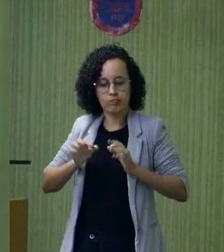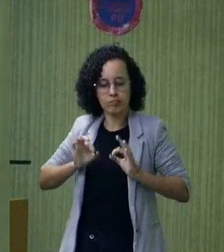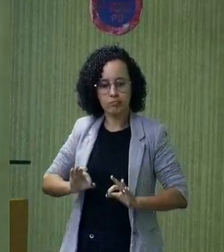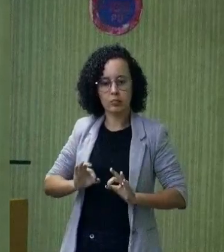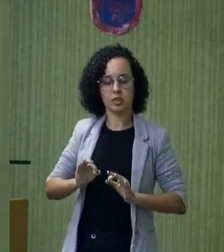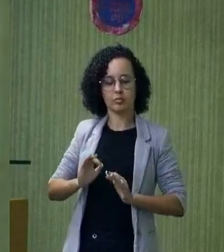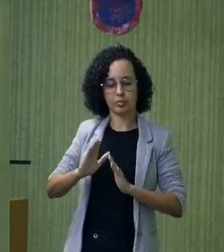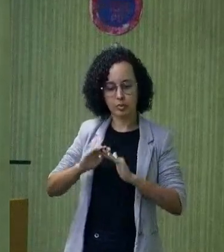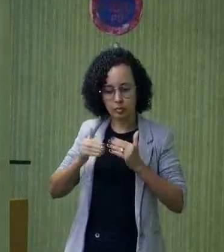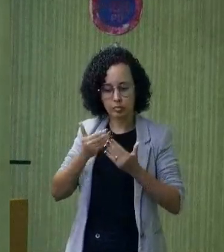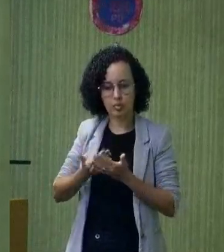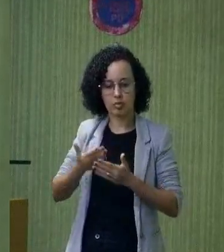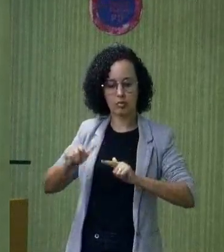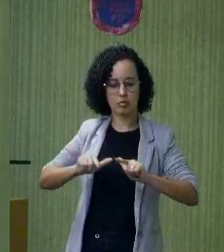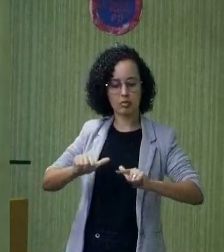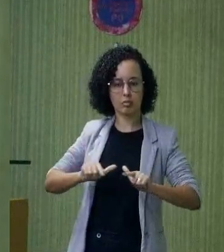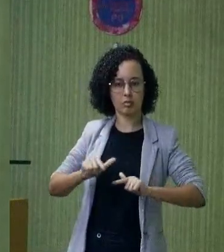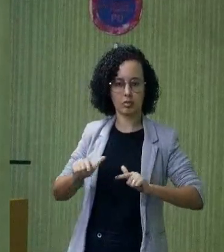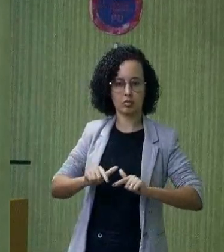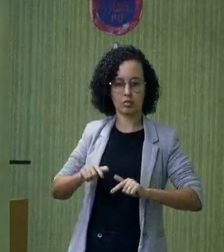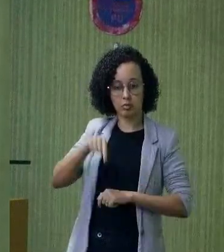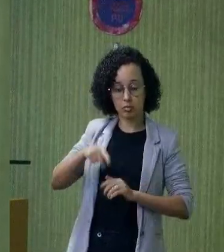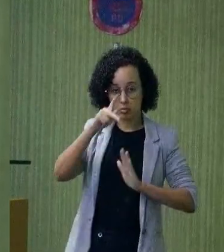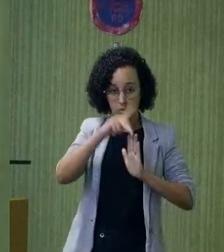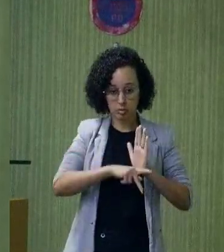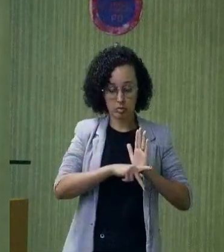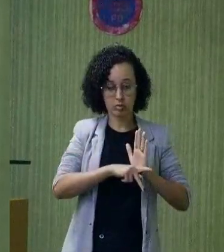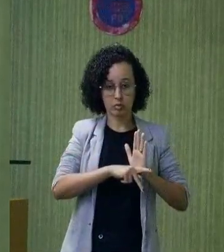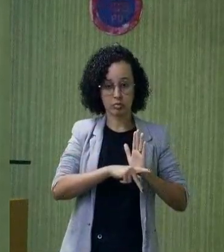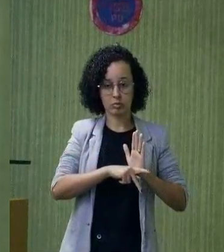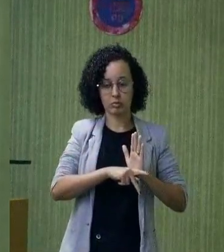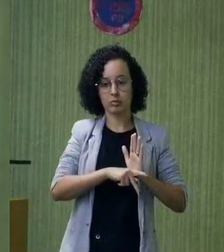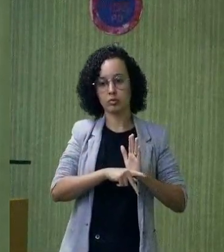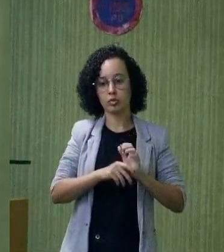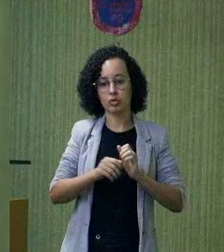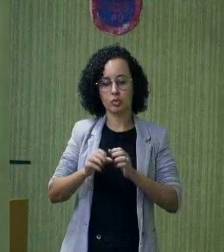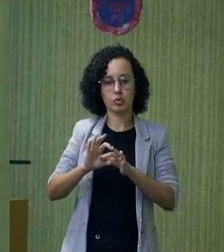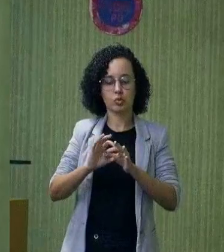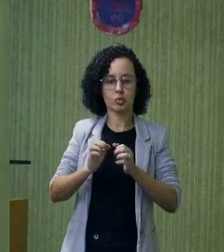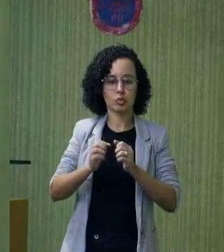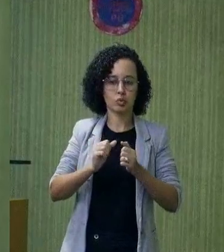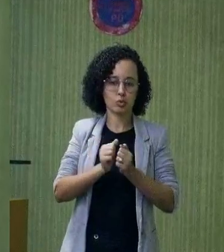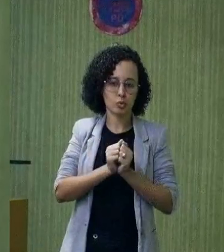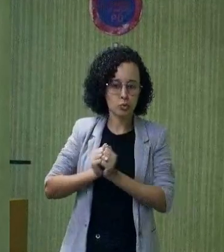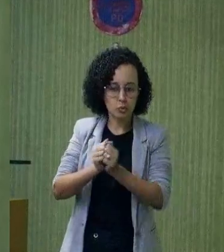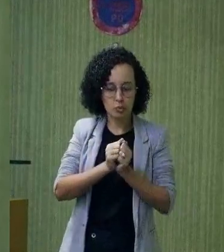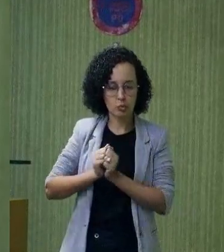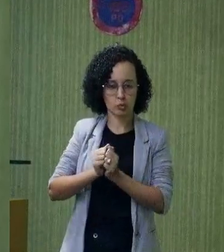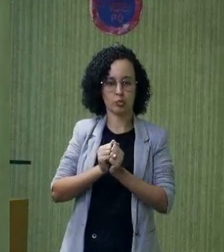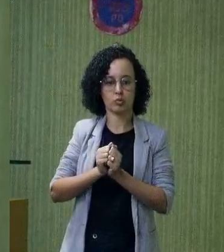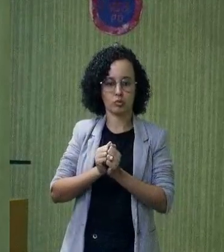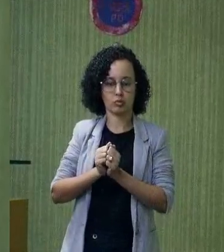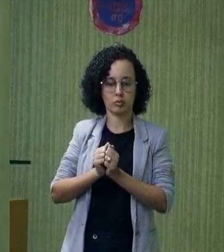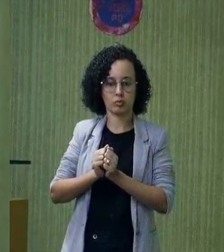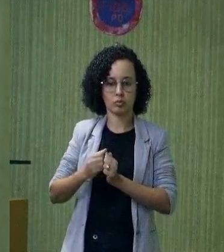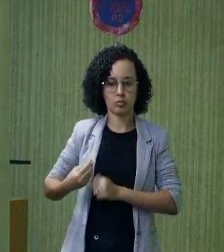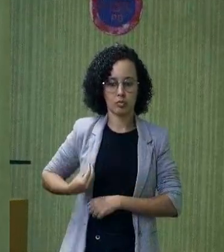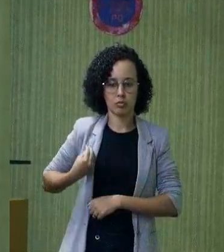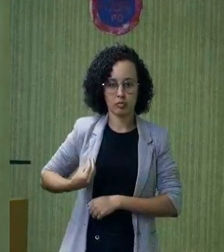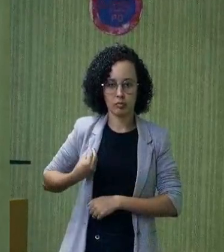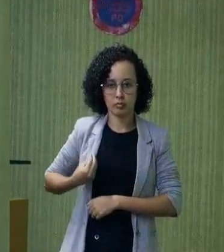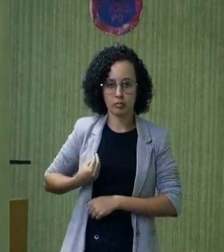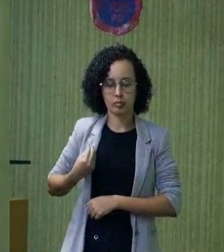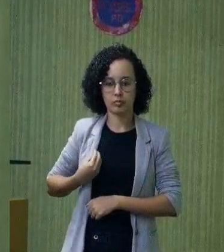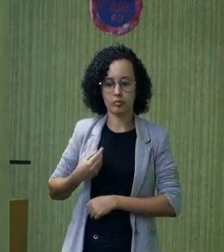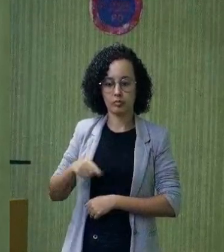trabalham tanto é que no projeto no meu projeto juntos pela vida que é de vacinação eles são os que